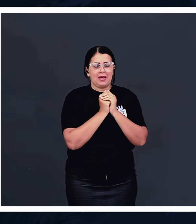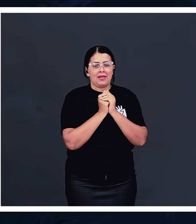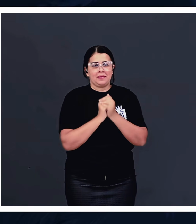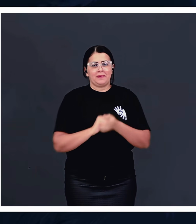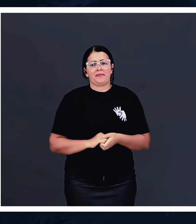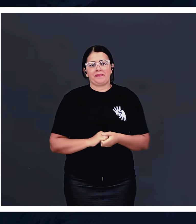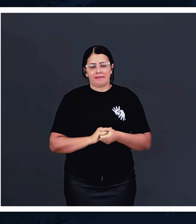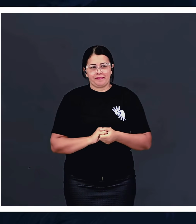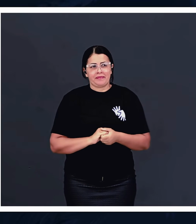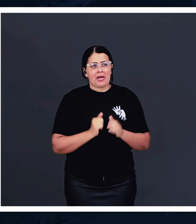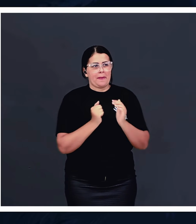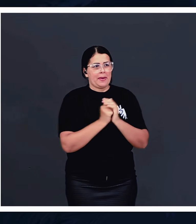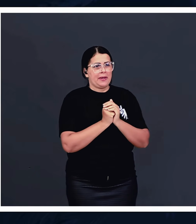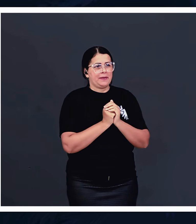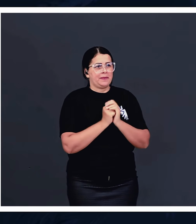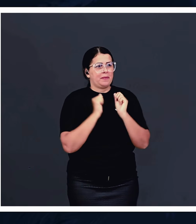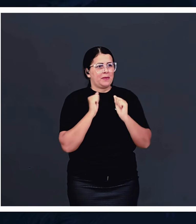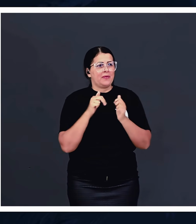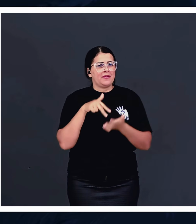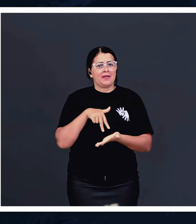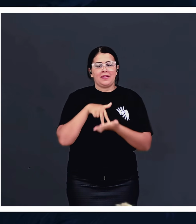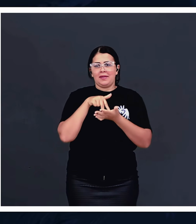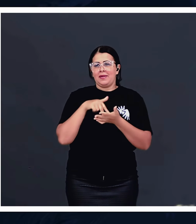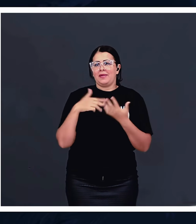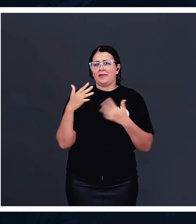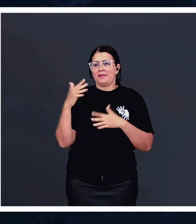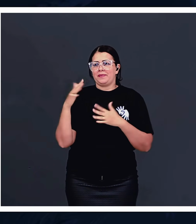e amém. Amém. Pode ficar de pé.